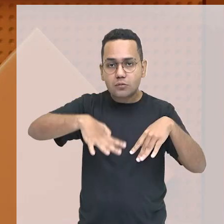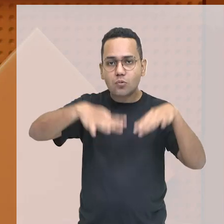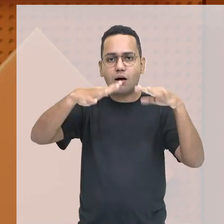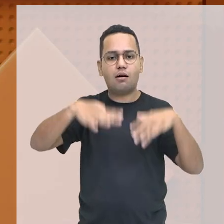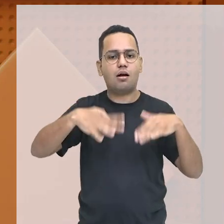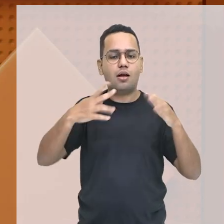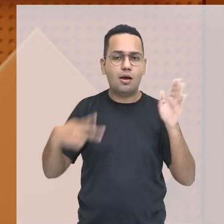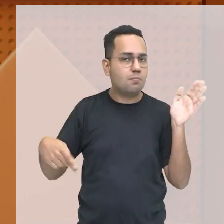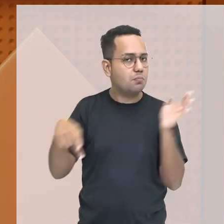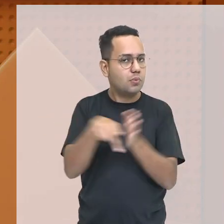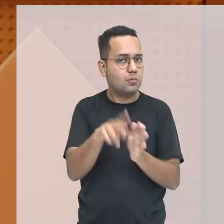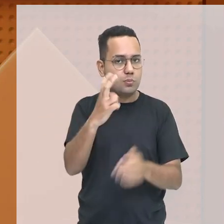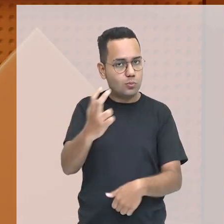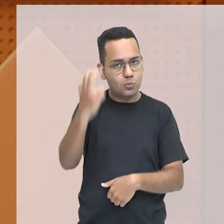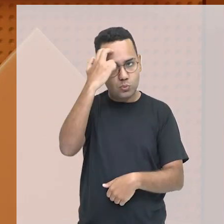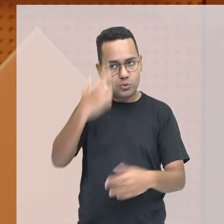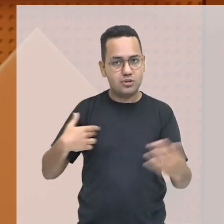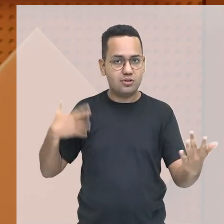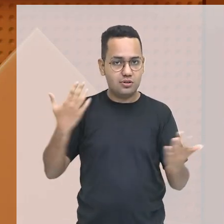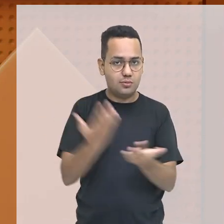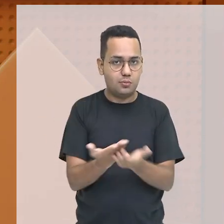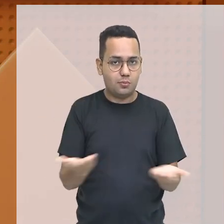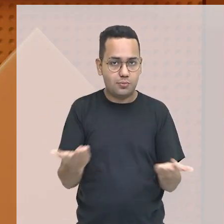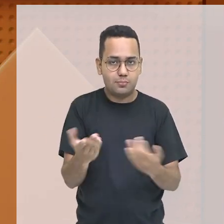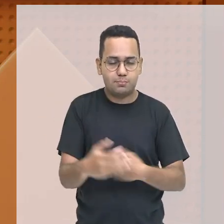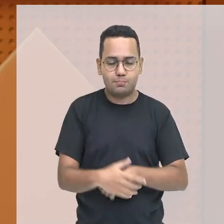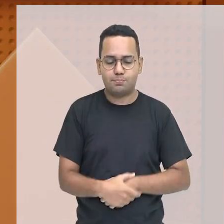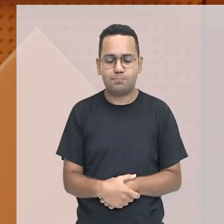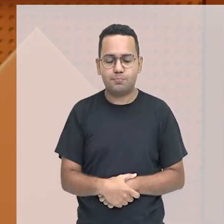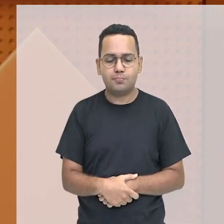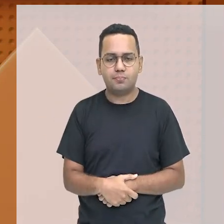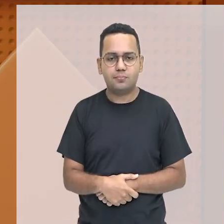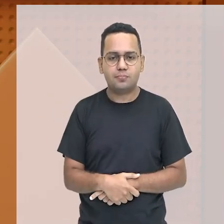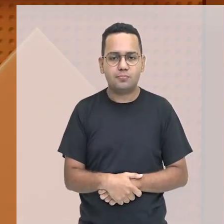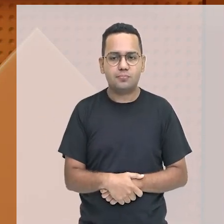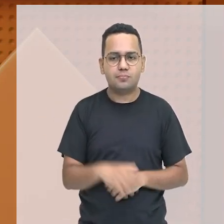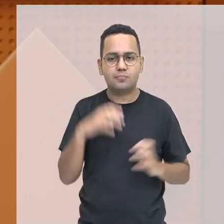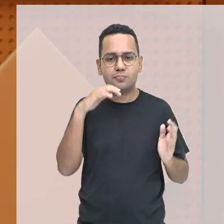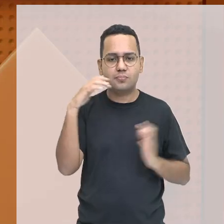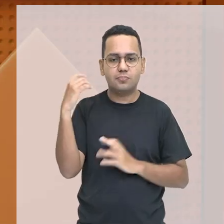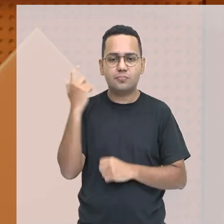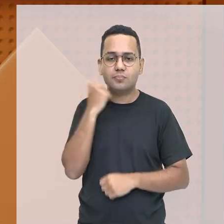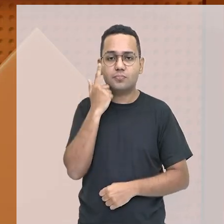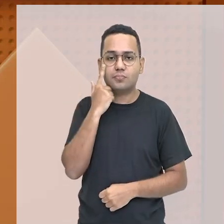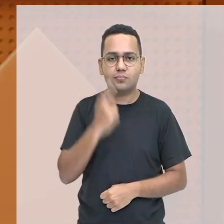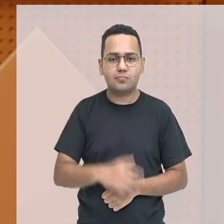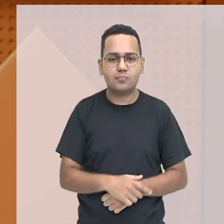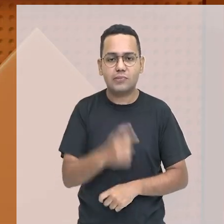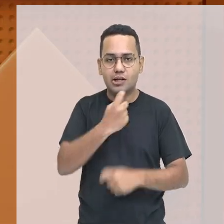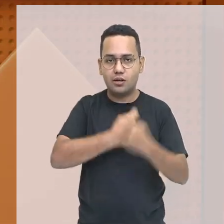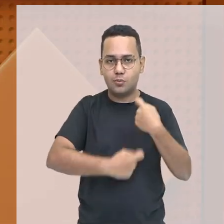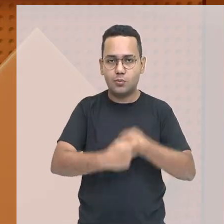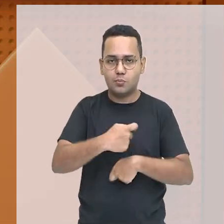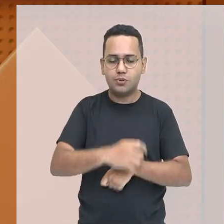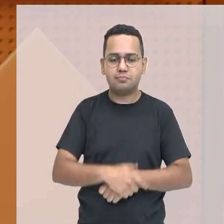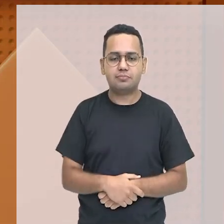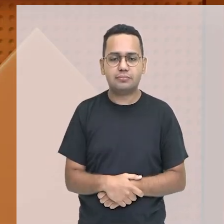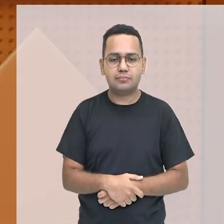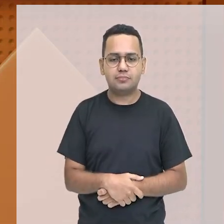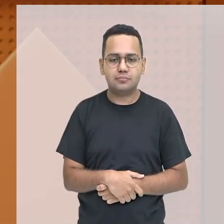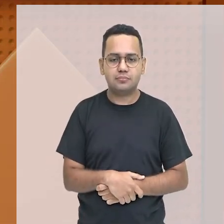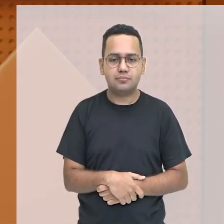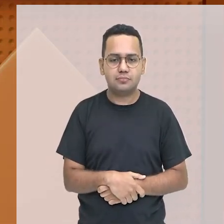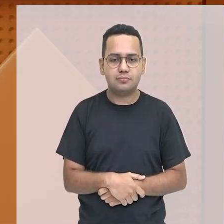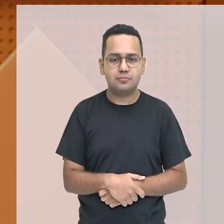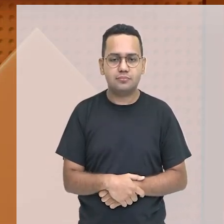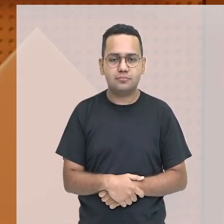cultura até hoje. Mas, enfim, a gente vai falar um pouco mais sobre a economia, tá? Nessa aula. Vamos dar uma